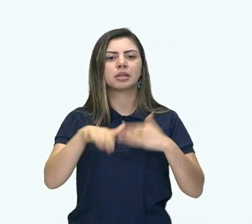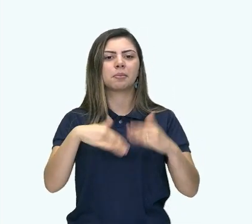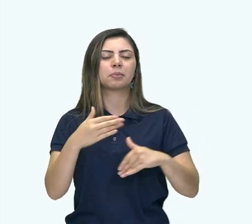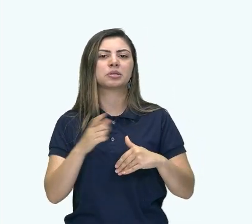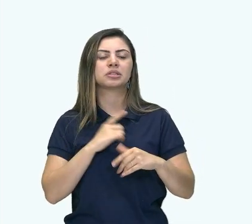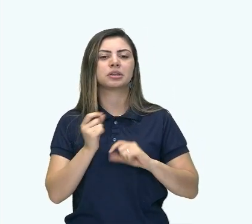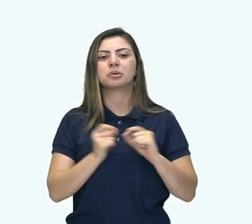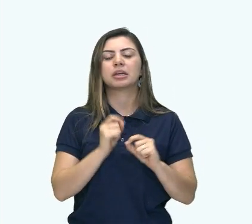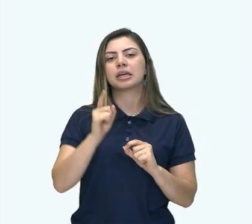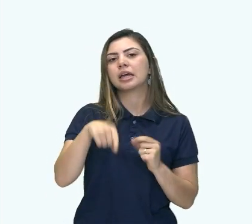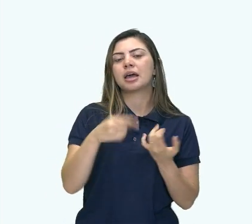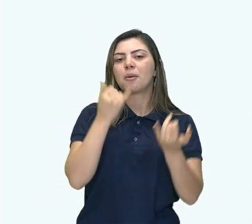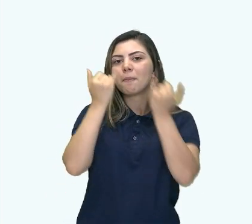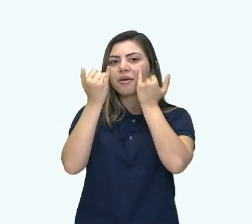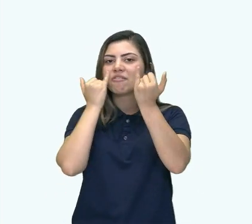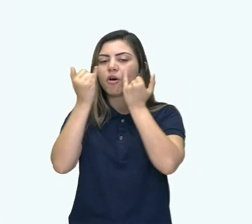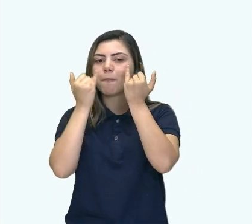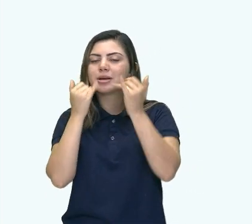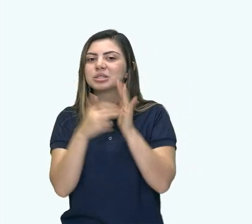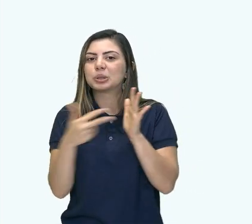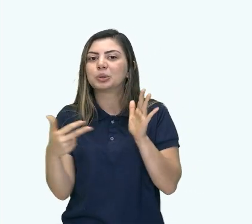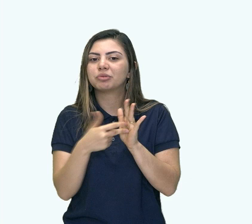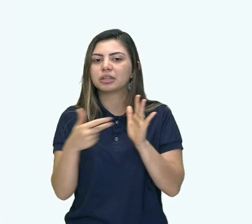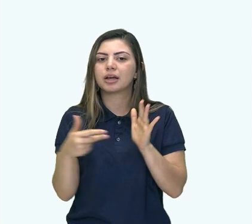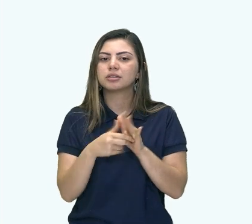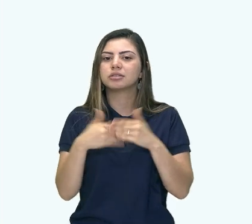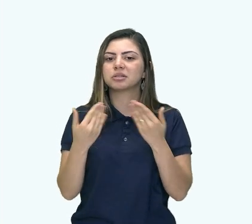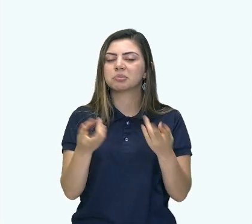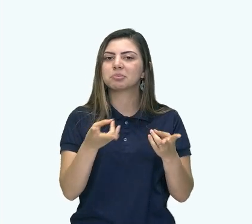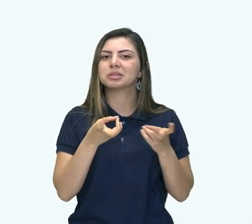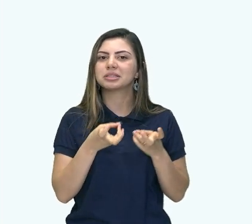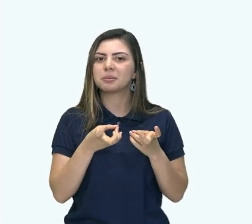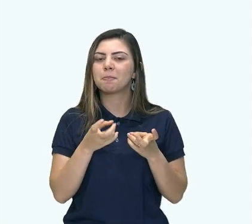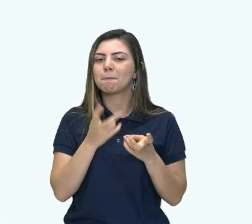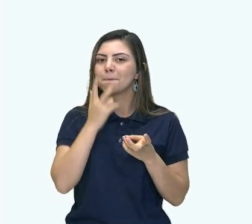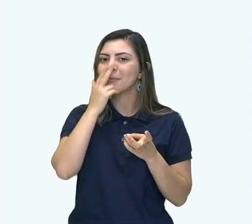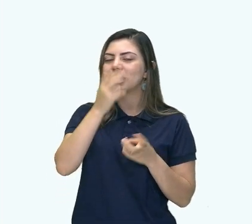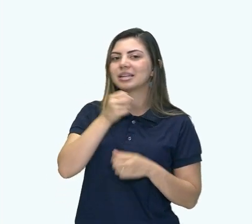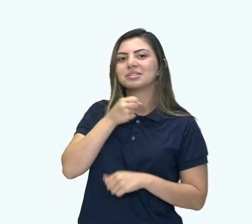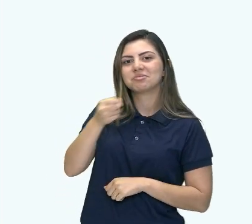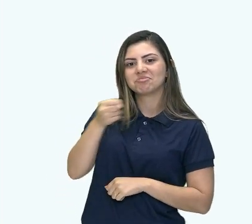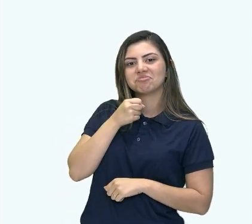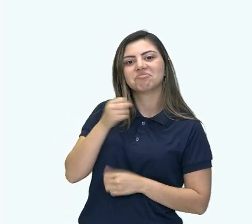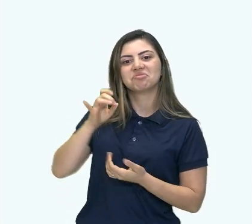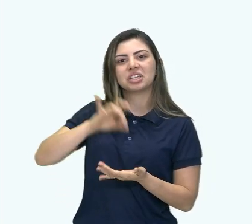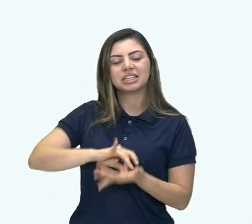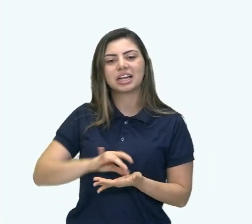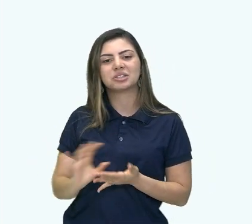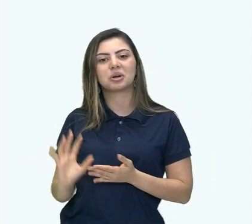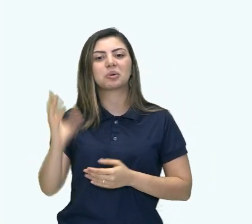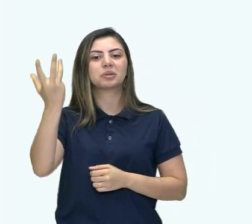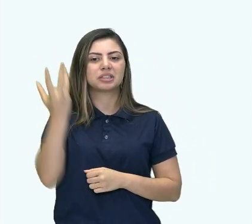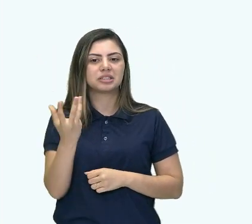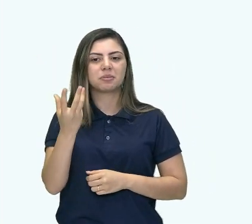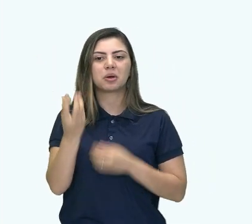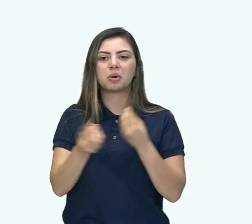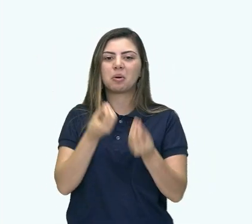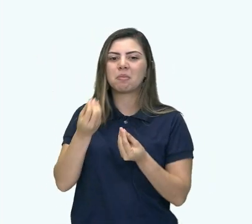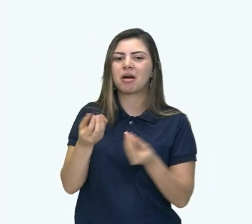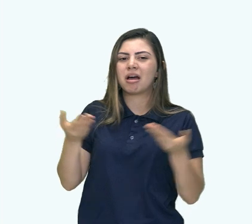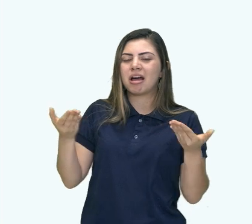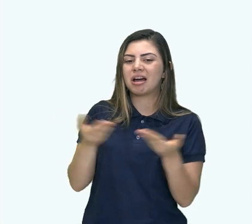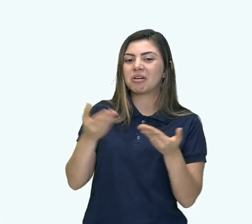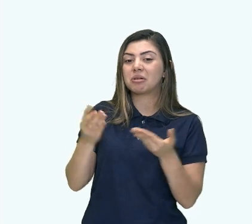matéria para um ano. Parece até a narração do Capitão Nascimento em Tropa de Elite, né? Está tudo podre. No ponto, é